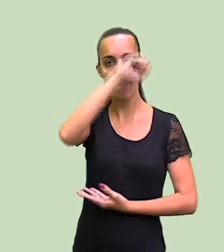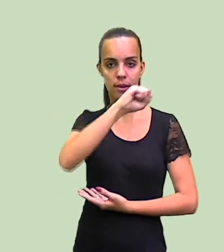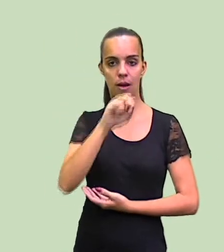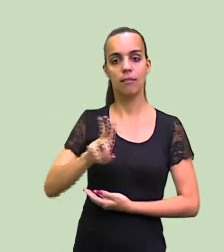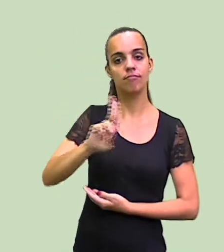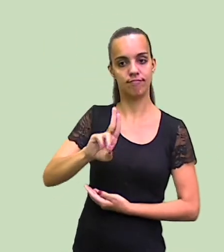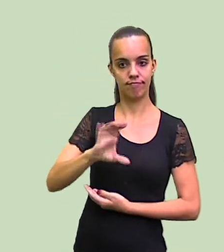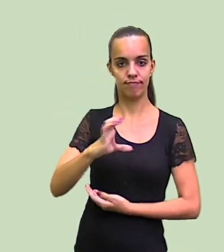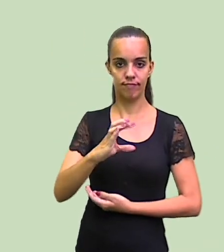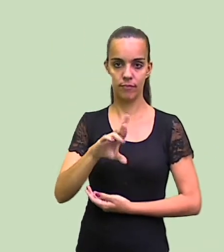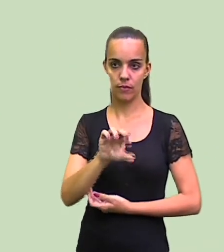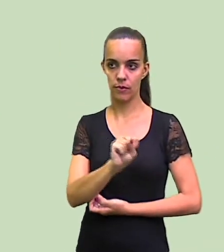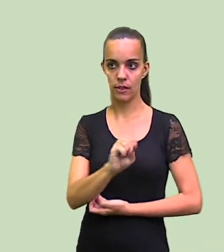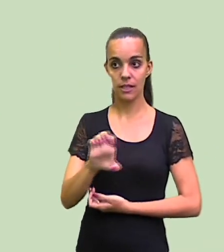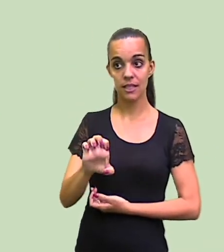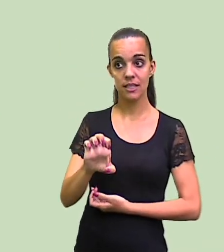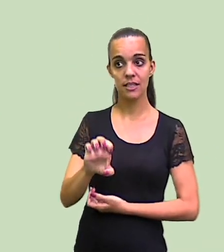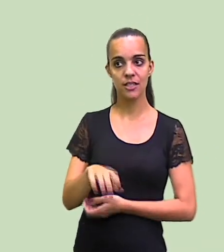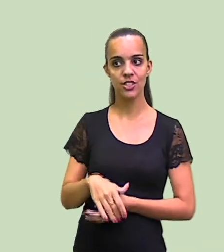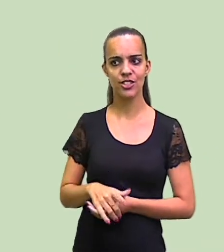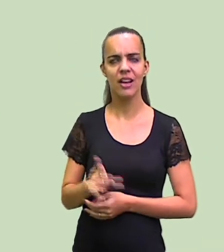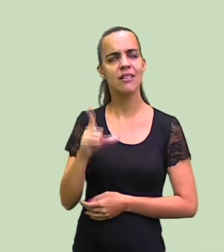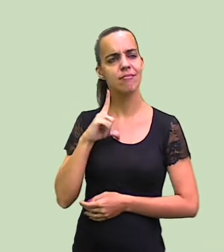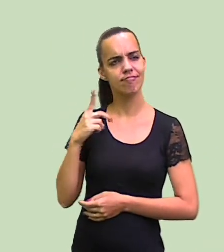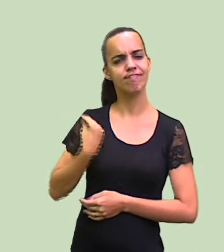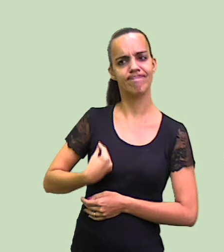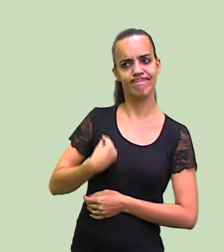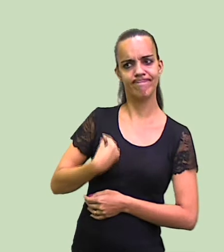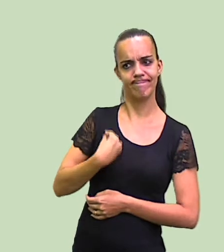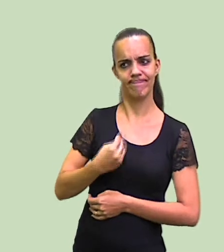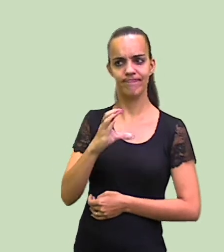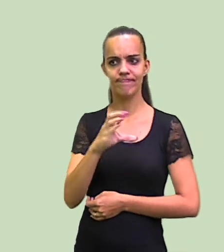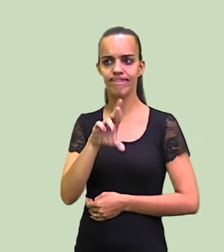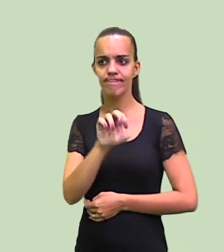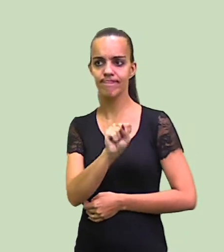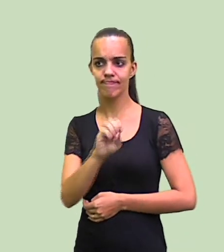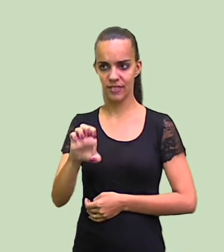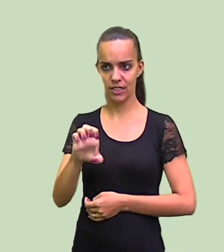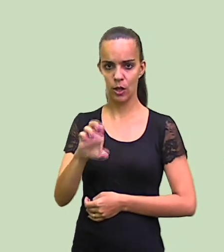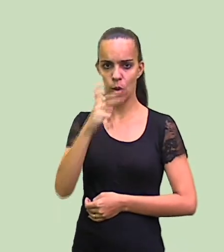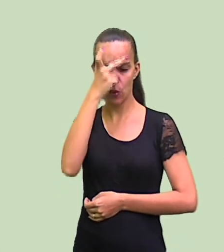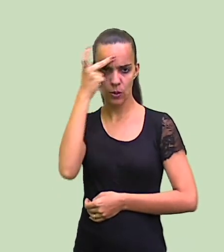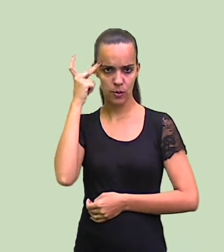a usar a crase. Existe a crase nesse começou a